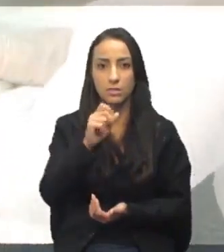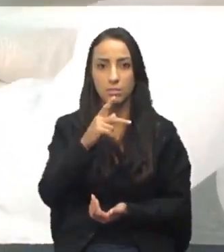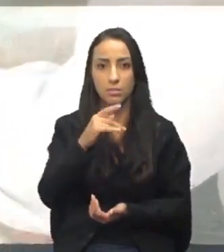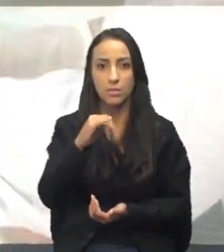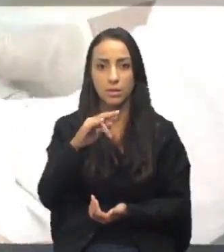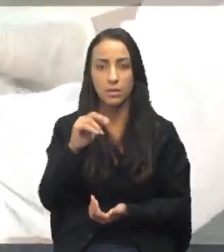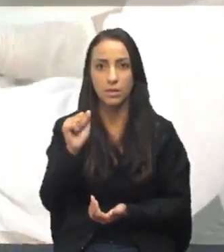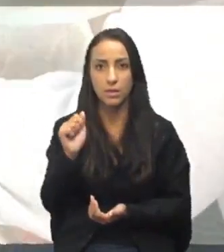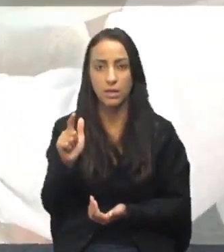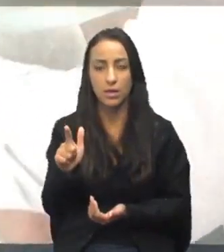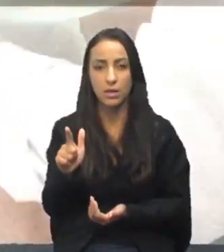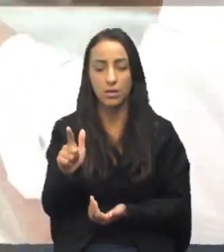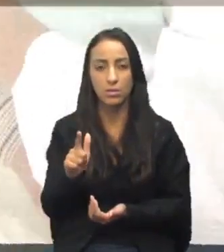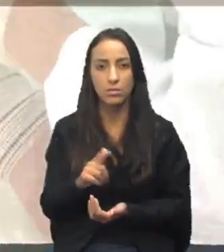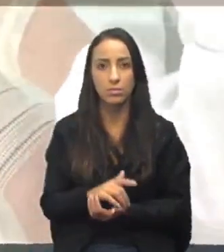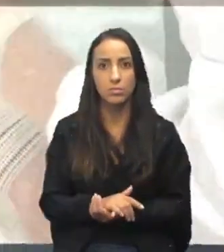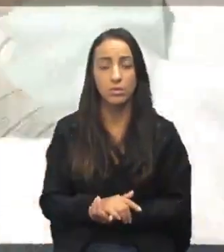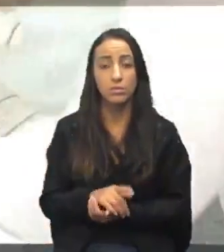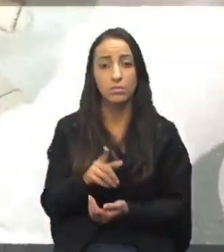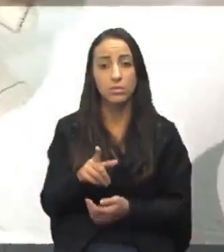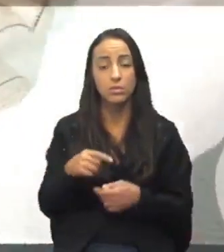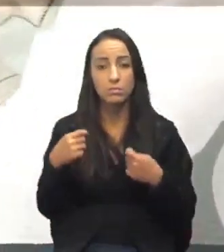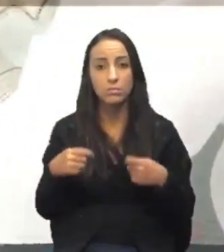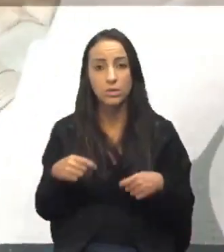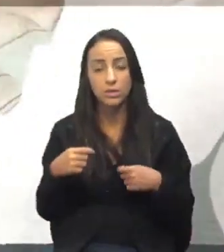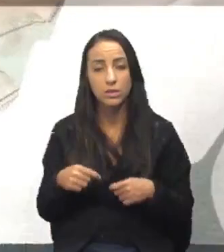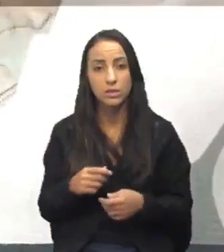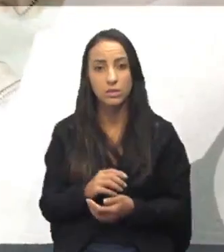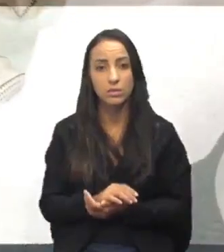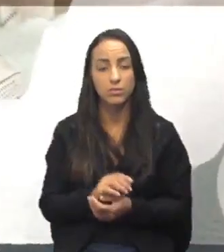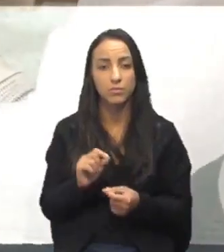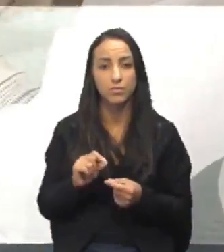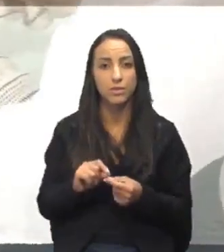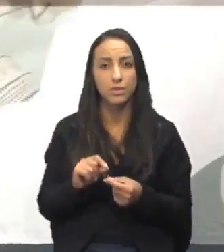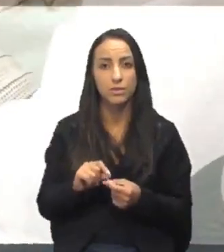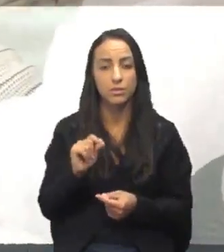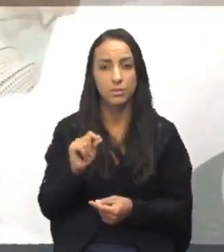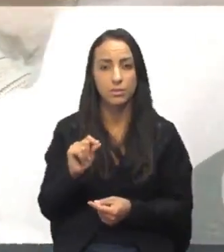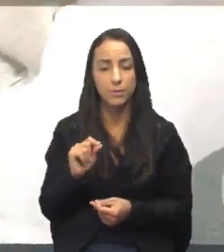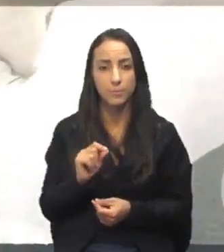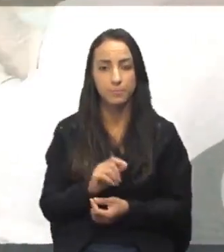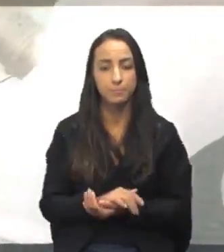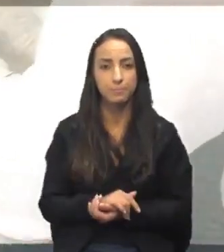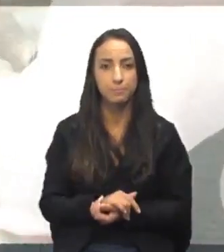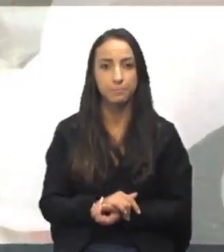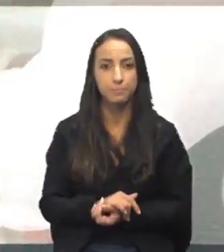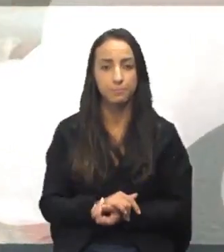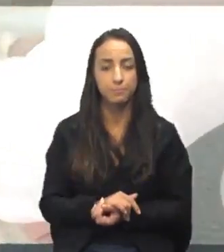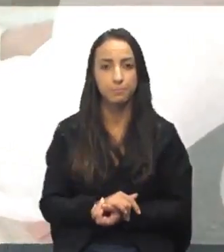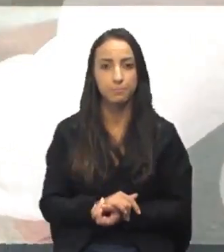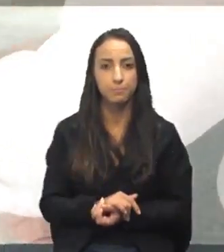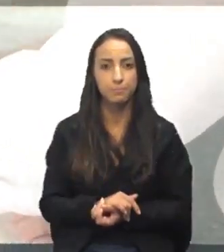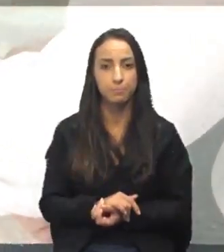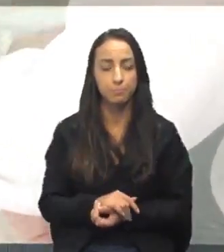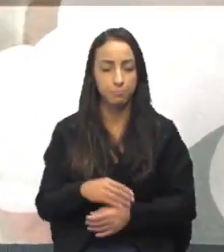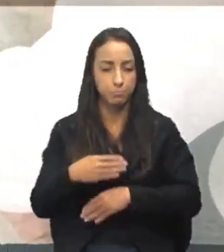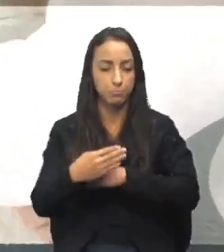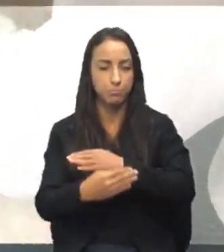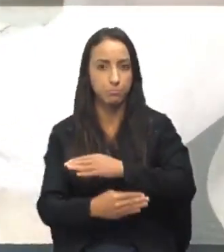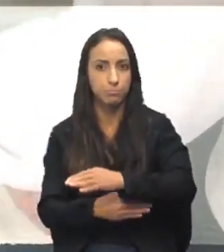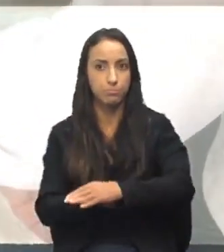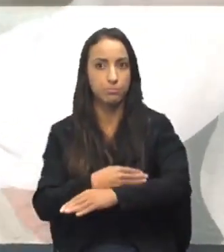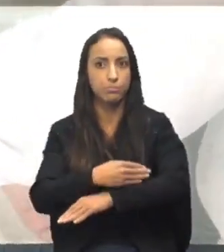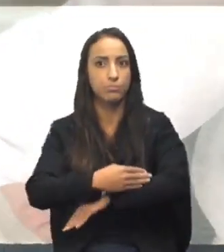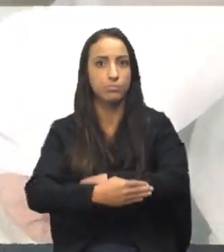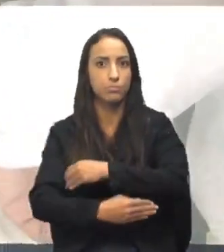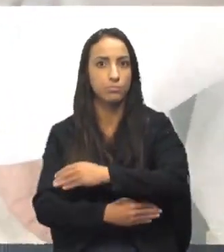a em espiral, que você precisa fazer uma bandagem,